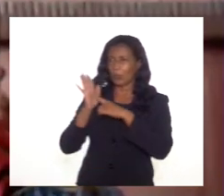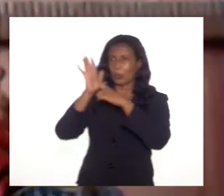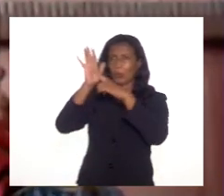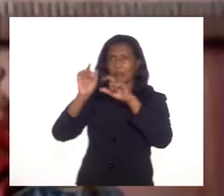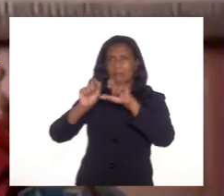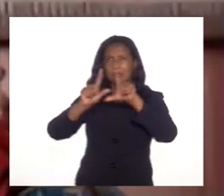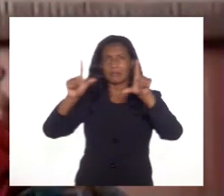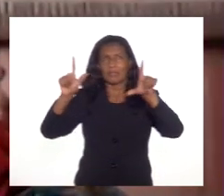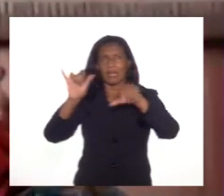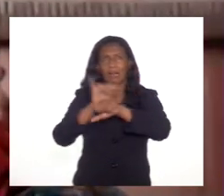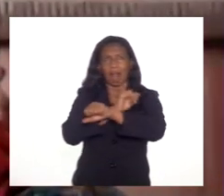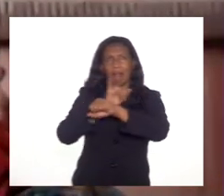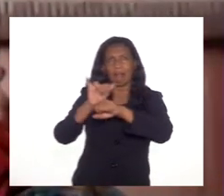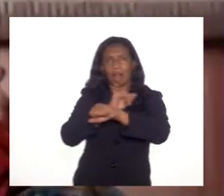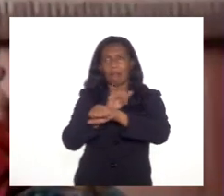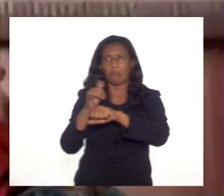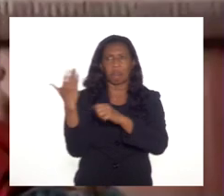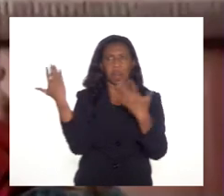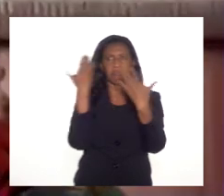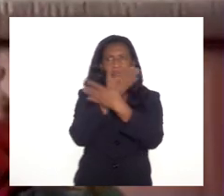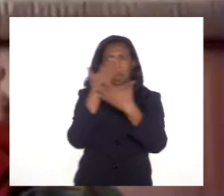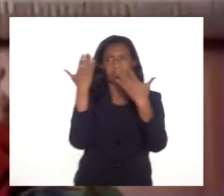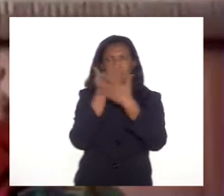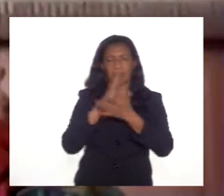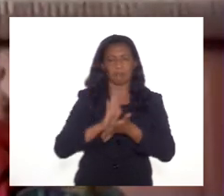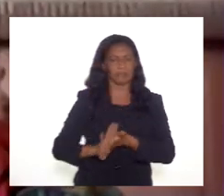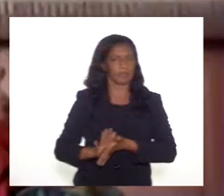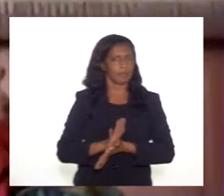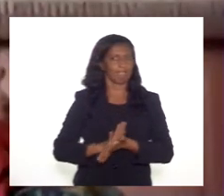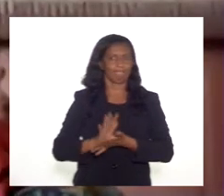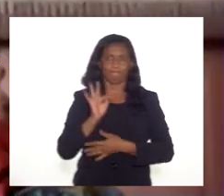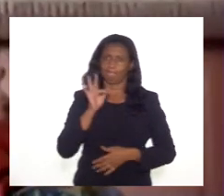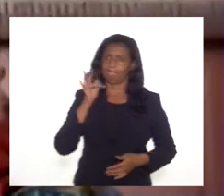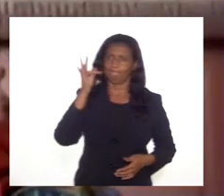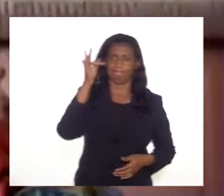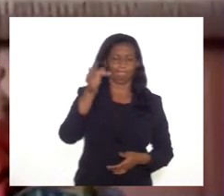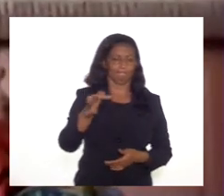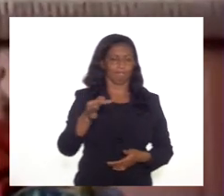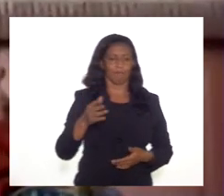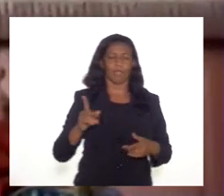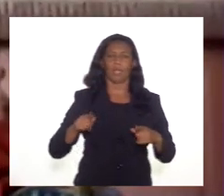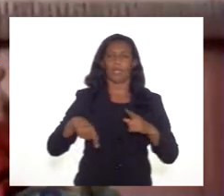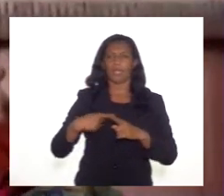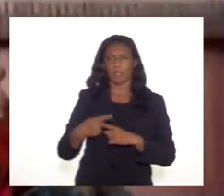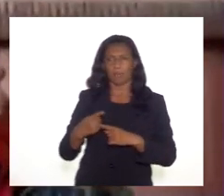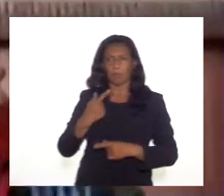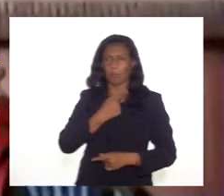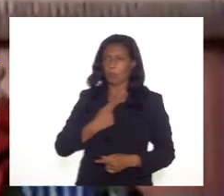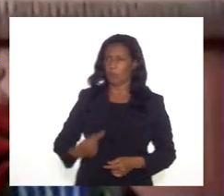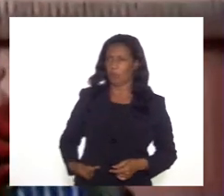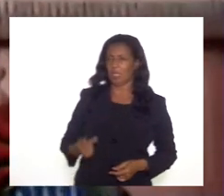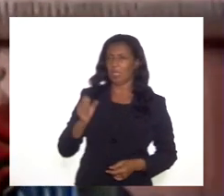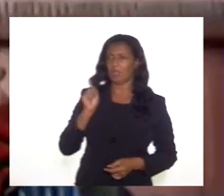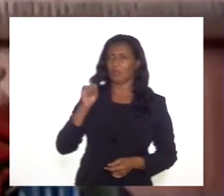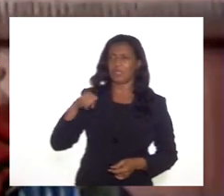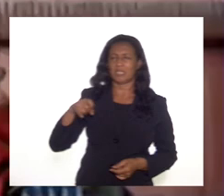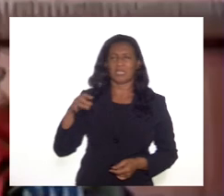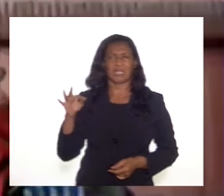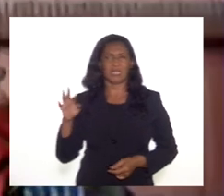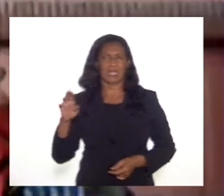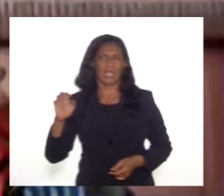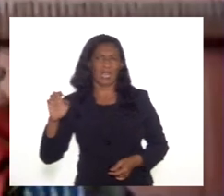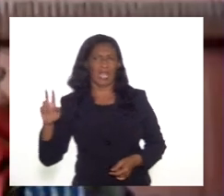de visão estratégica para os próximos períodos, inclusive para que se entregue o governo ou o seja,